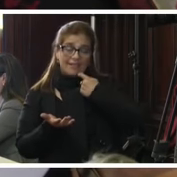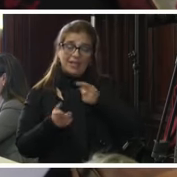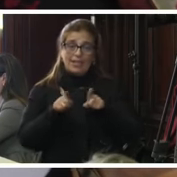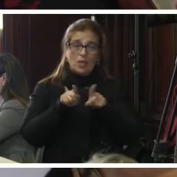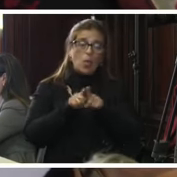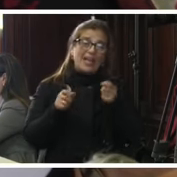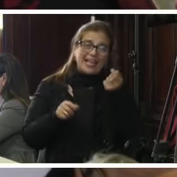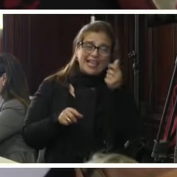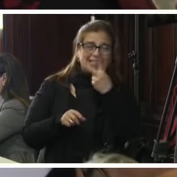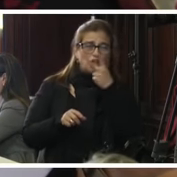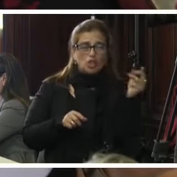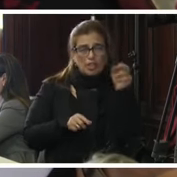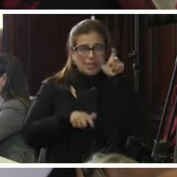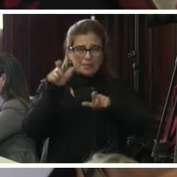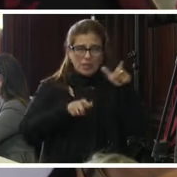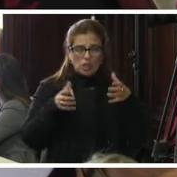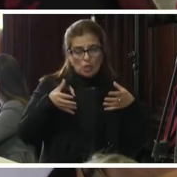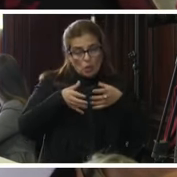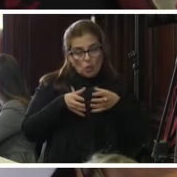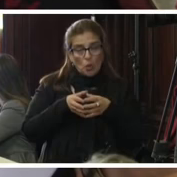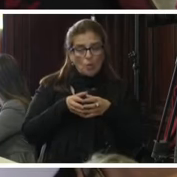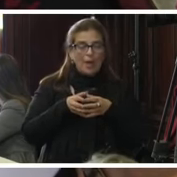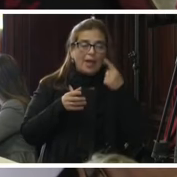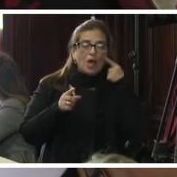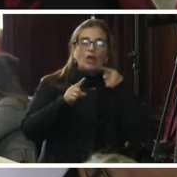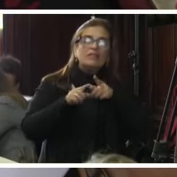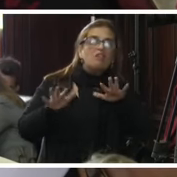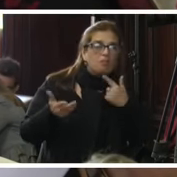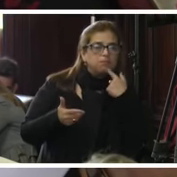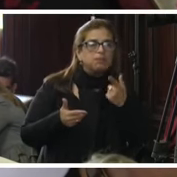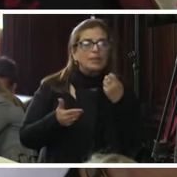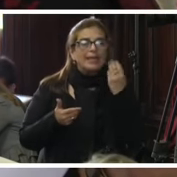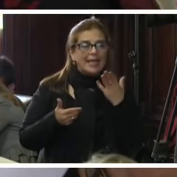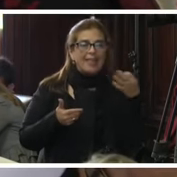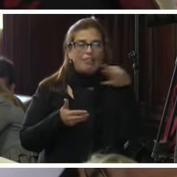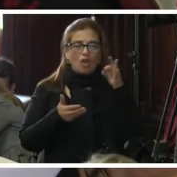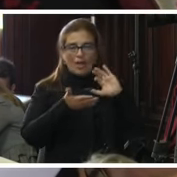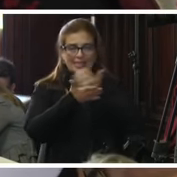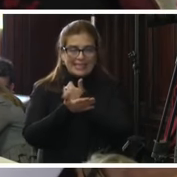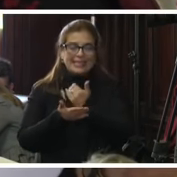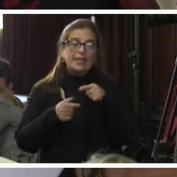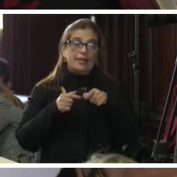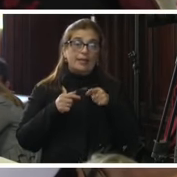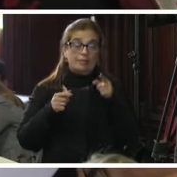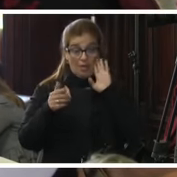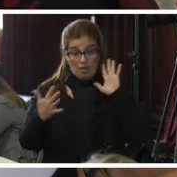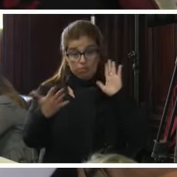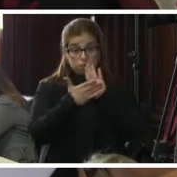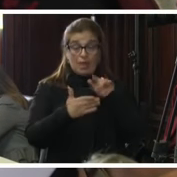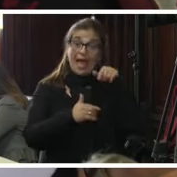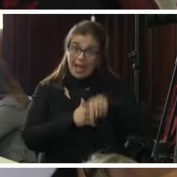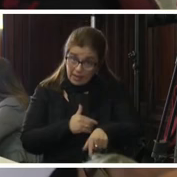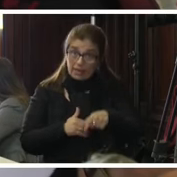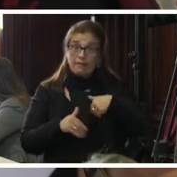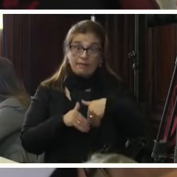200 agentes da Delegacia de Combate às Drogas. A morte de um policial civil durante os confrontos provocou a ira